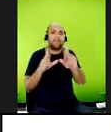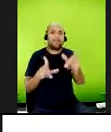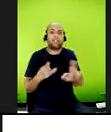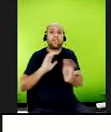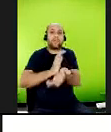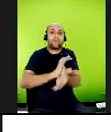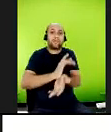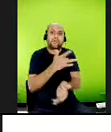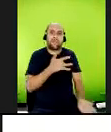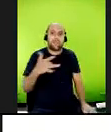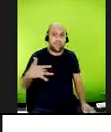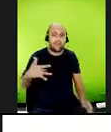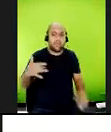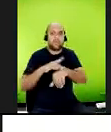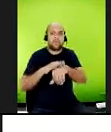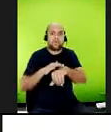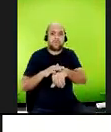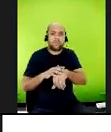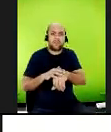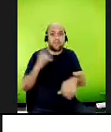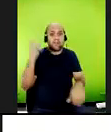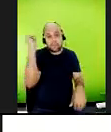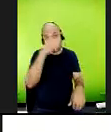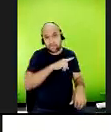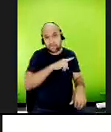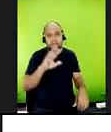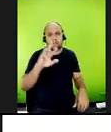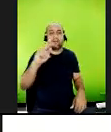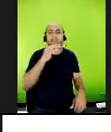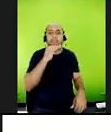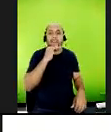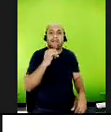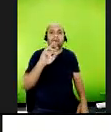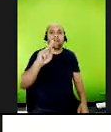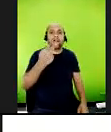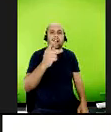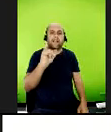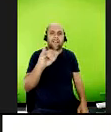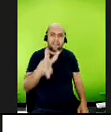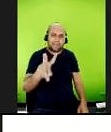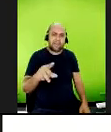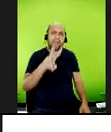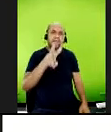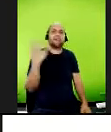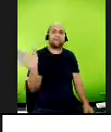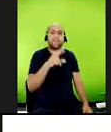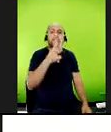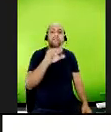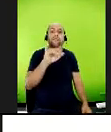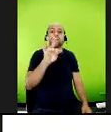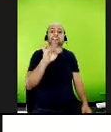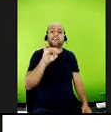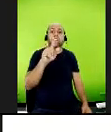a doenças crônicas como é difícil para algum portador de HIV de Vitiligo psoríase diabetes como é que era o dia a dia